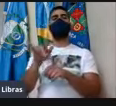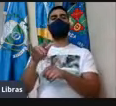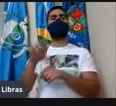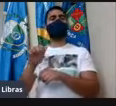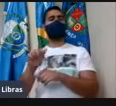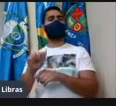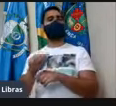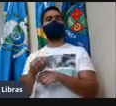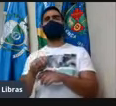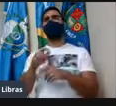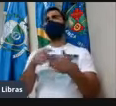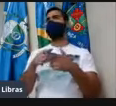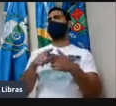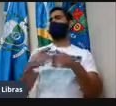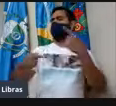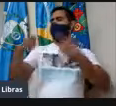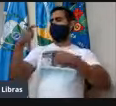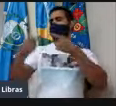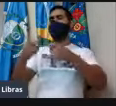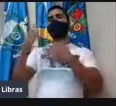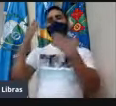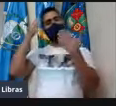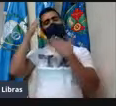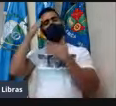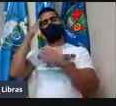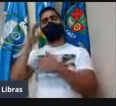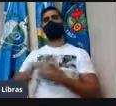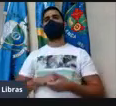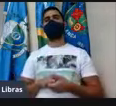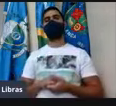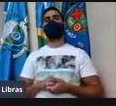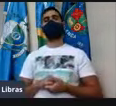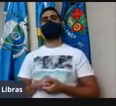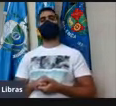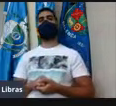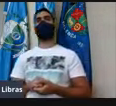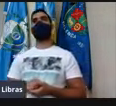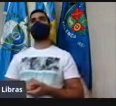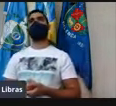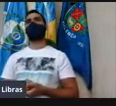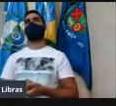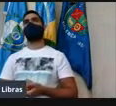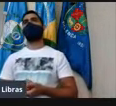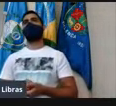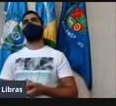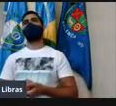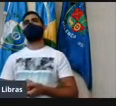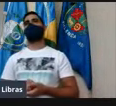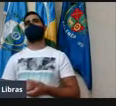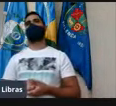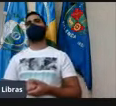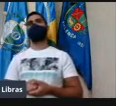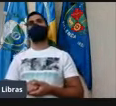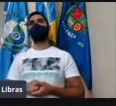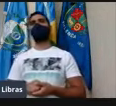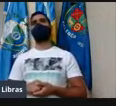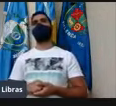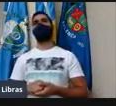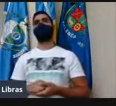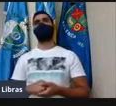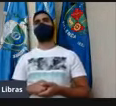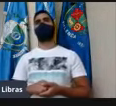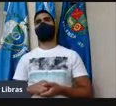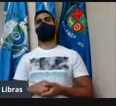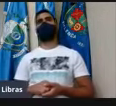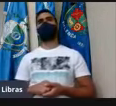não vira um debate, quero pedir a compreensão dos nobres vereadores. Próximo vereador, vereador Celcinho do Bar. Presidente, pela ordem. Pois